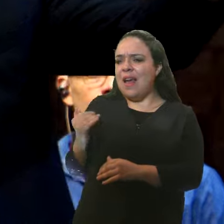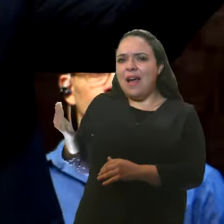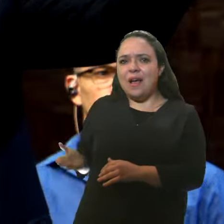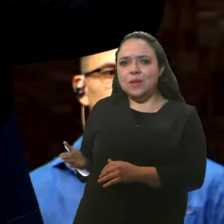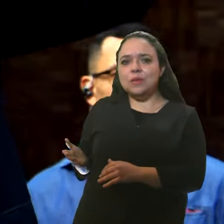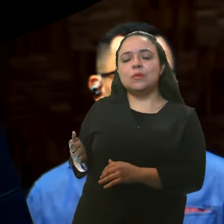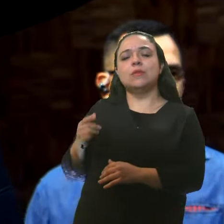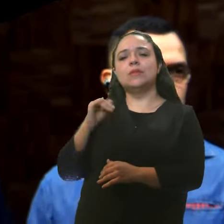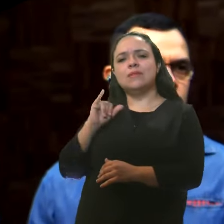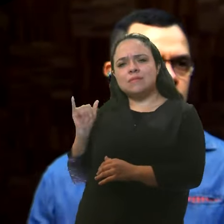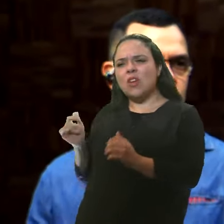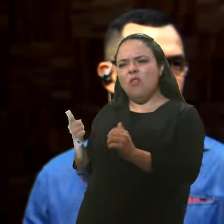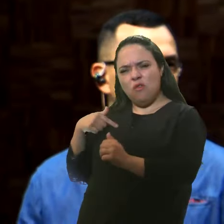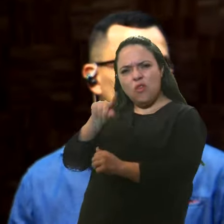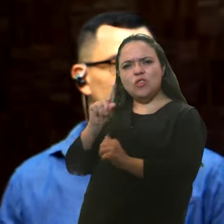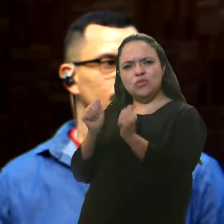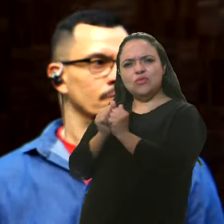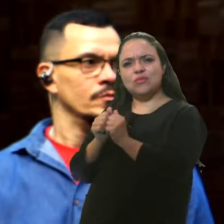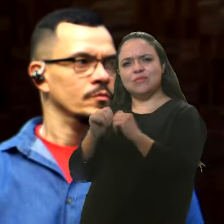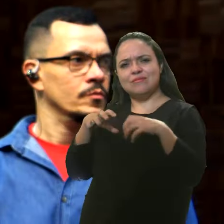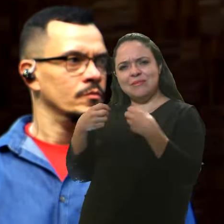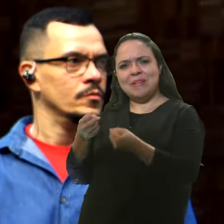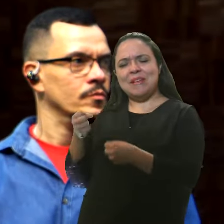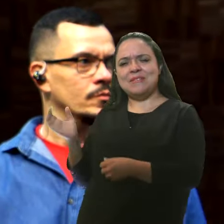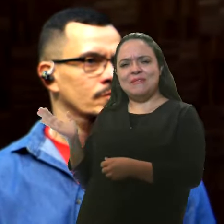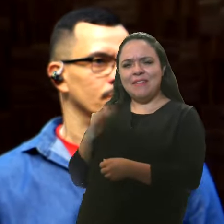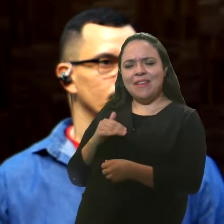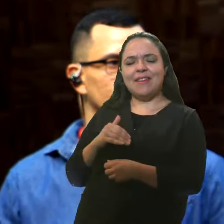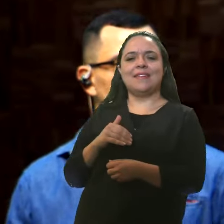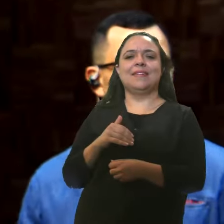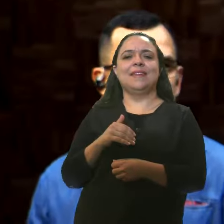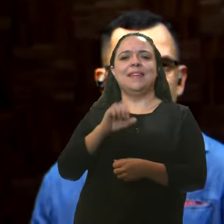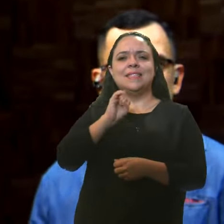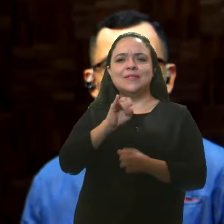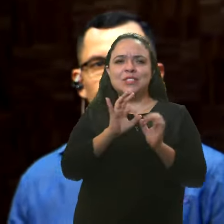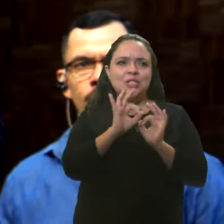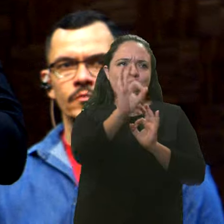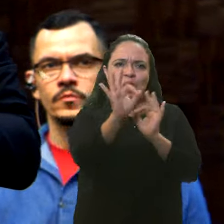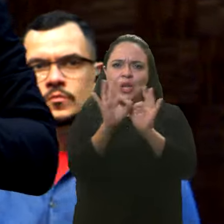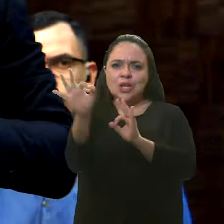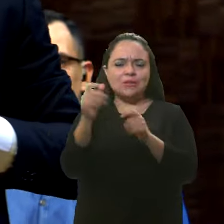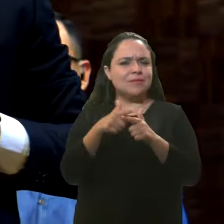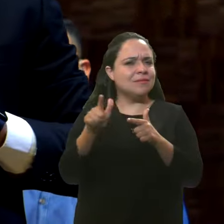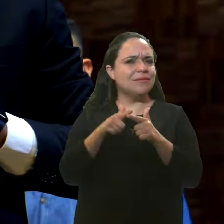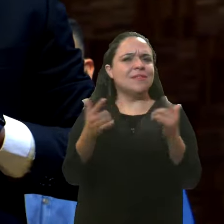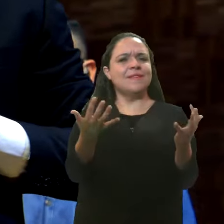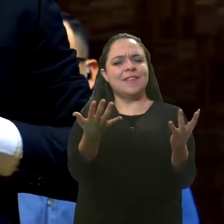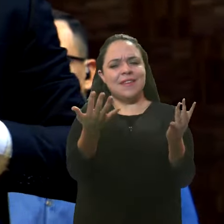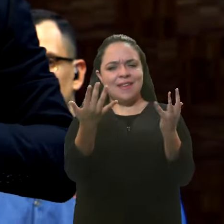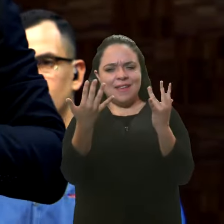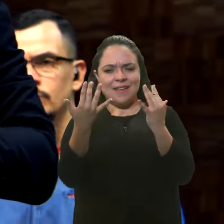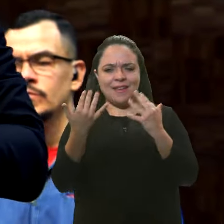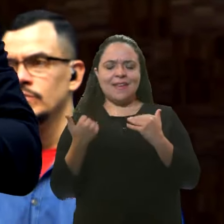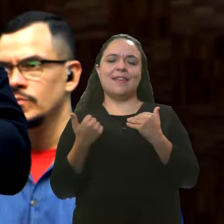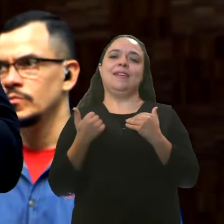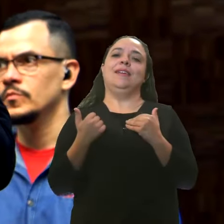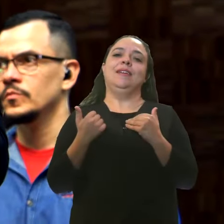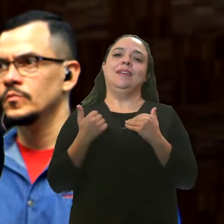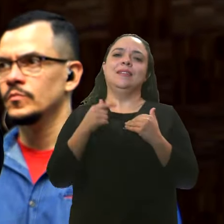que entregou a vida para Jesus, desce da onde você está, lá no fundo, eu sei que está longe, mas vem aqui para frente, a gente quer orar por você, saia do seu